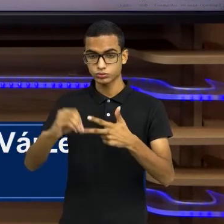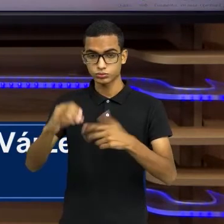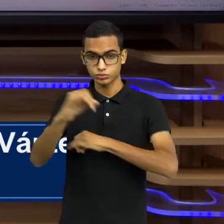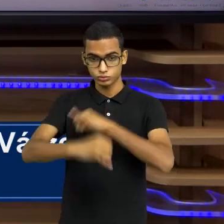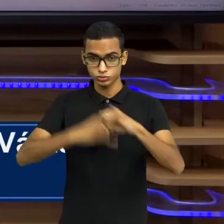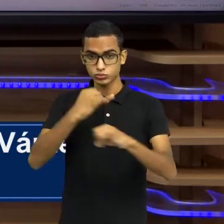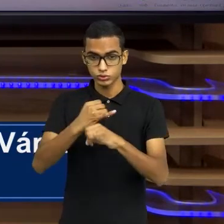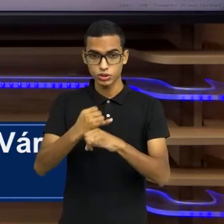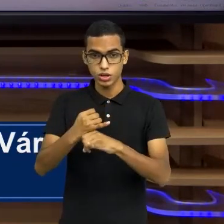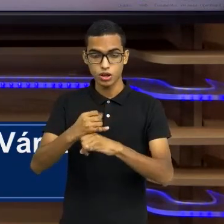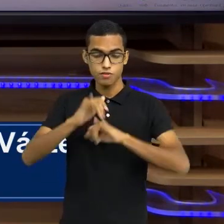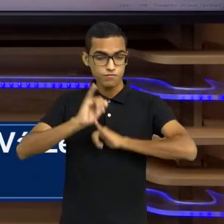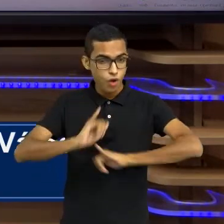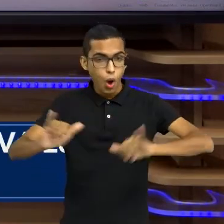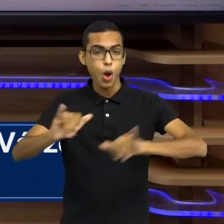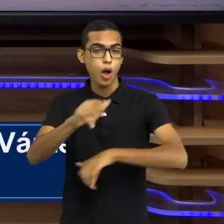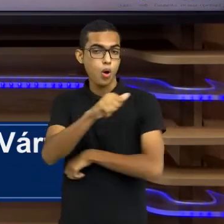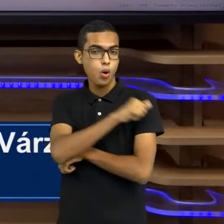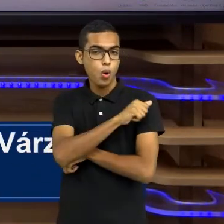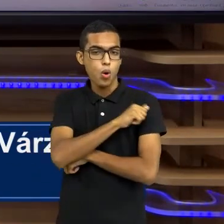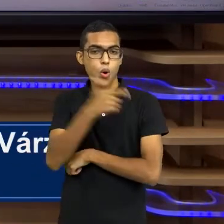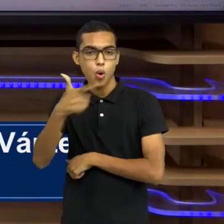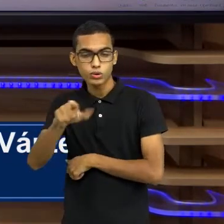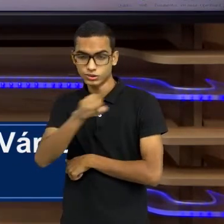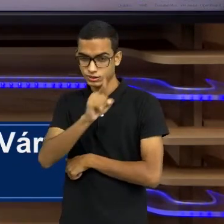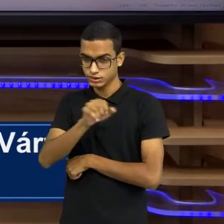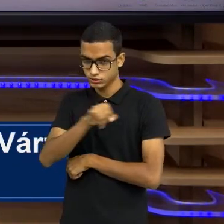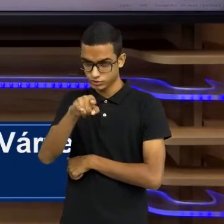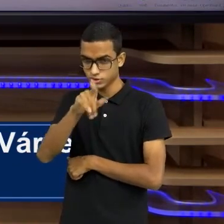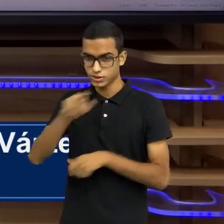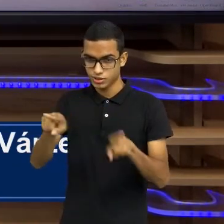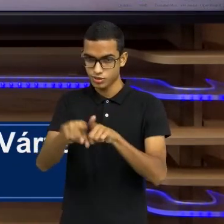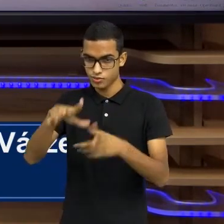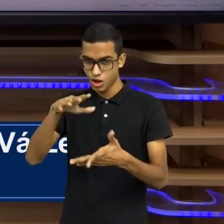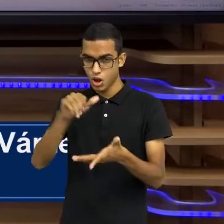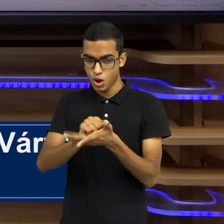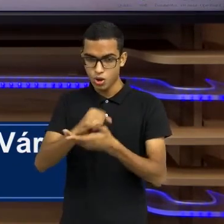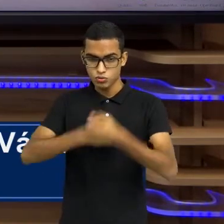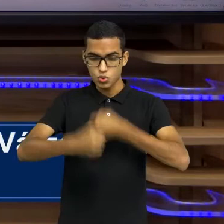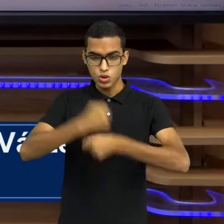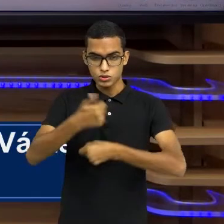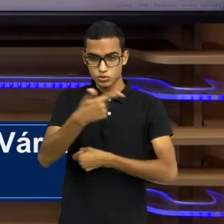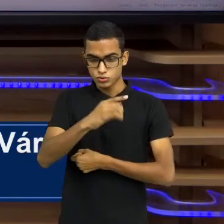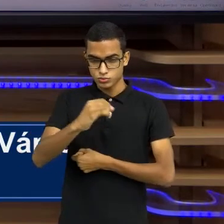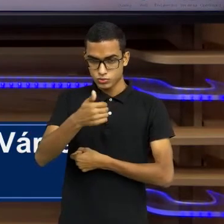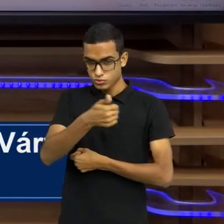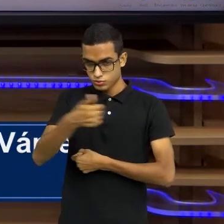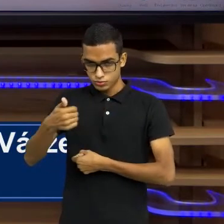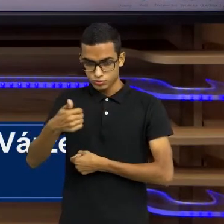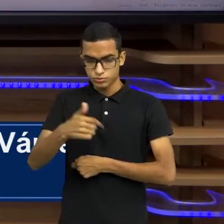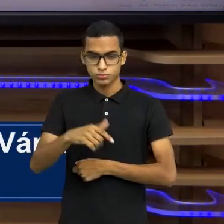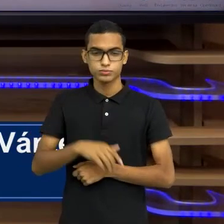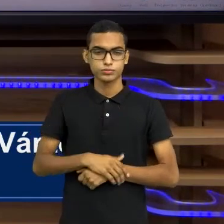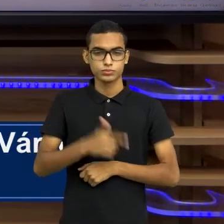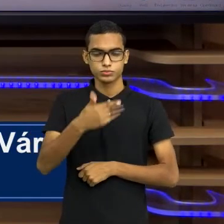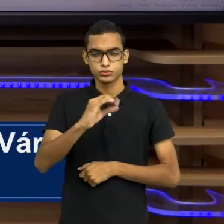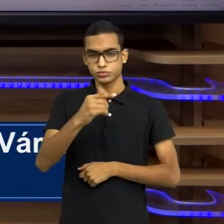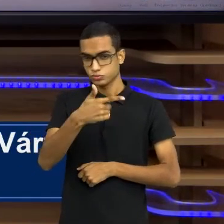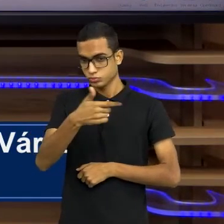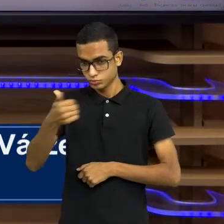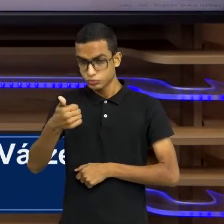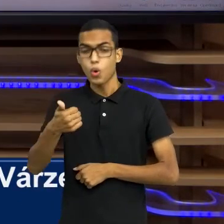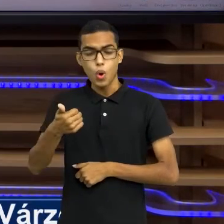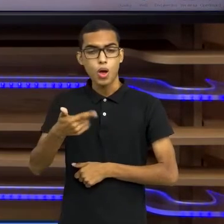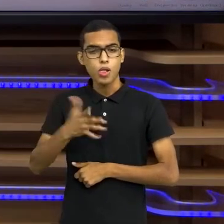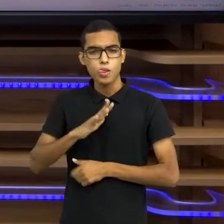essa novidade. Se não é que você já se inscreveu também no Enem Digital para 2021, certo? Temos mais alguém?